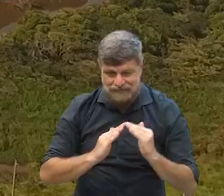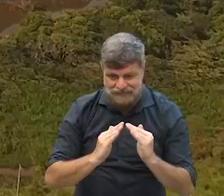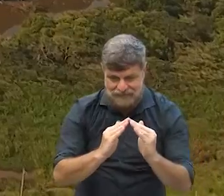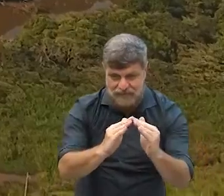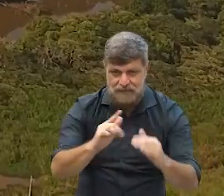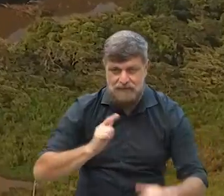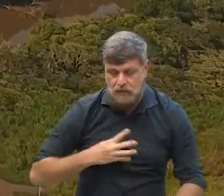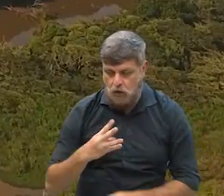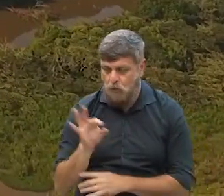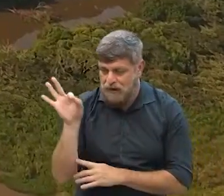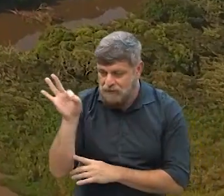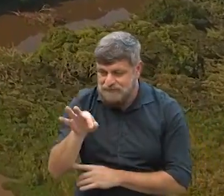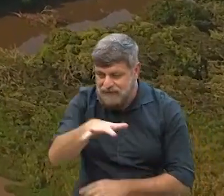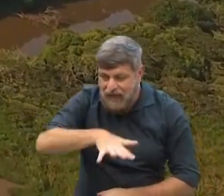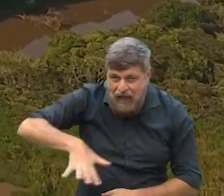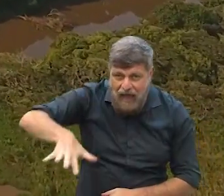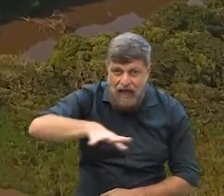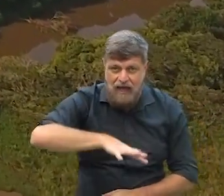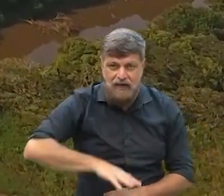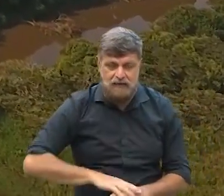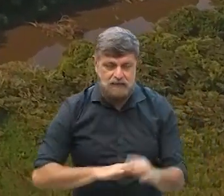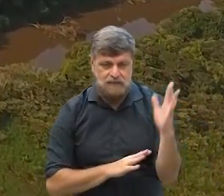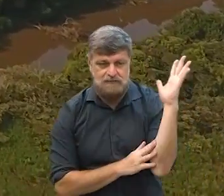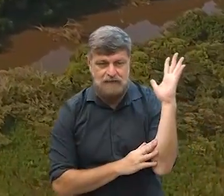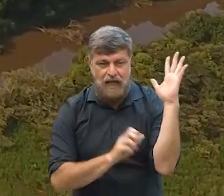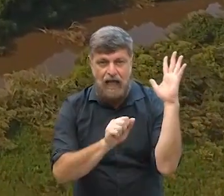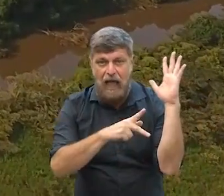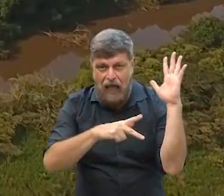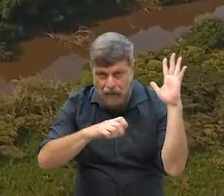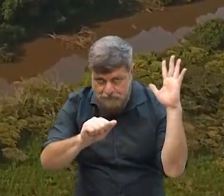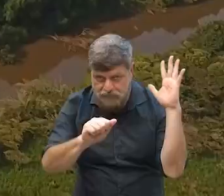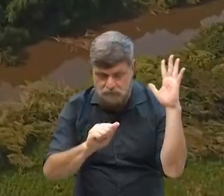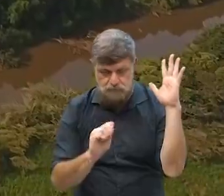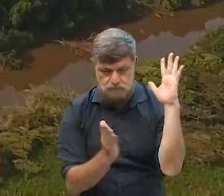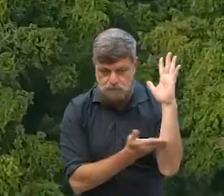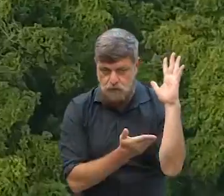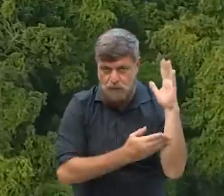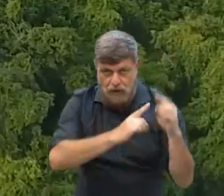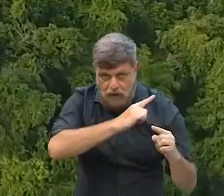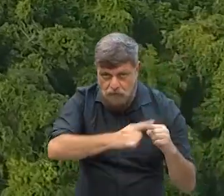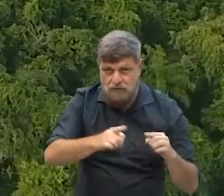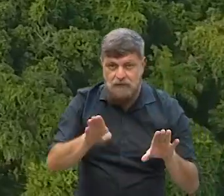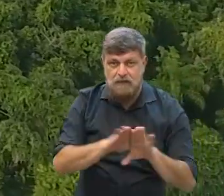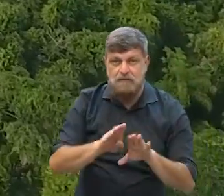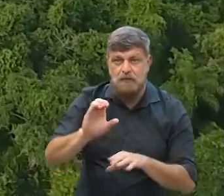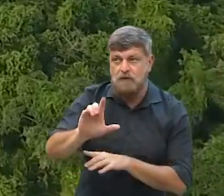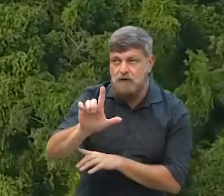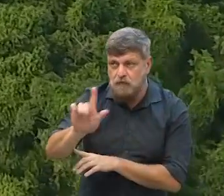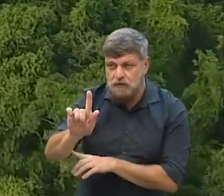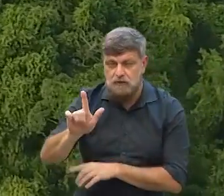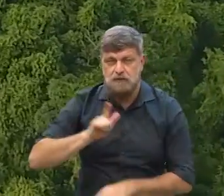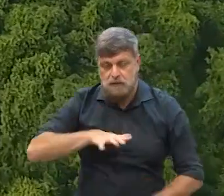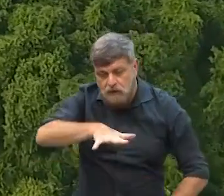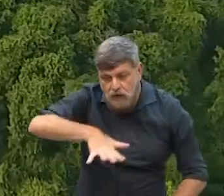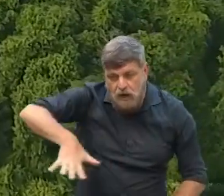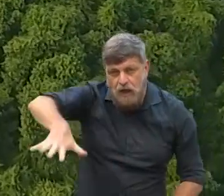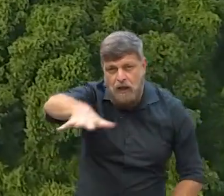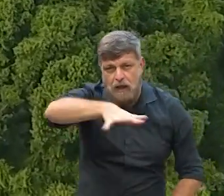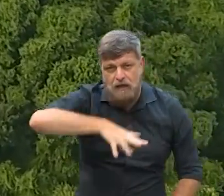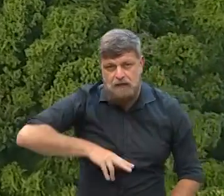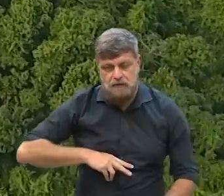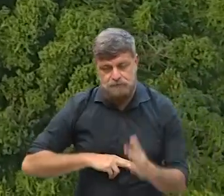estão em áreas de proteção ambiental, as APAs Campinas e a APA Campo Grande, em áreas de